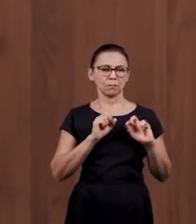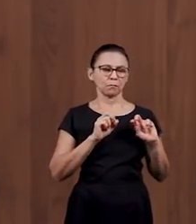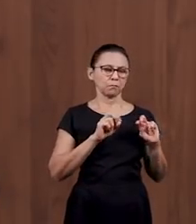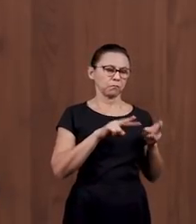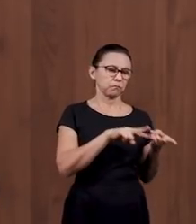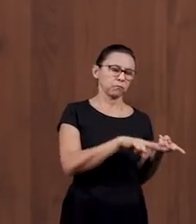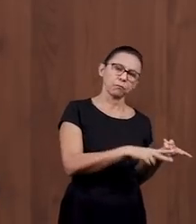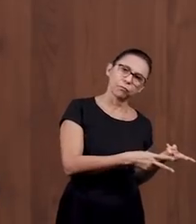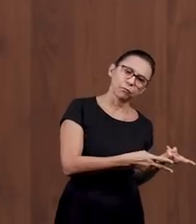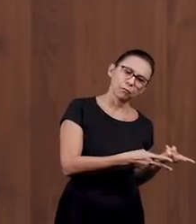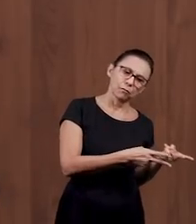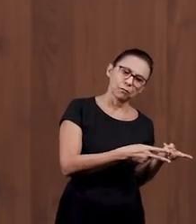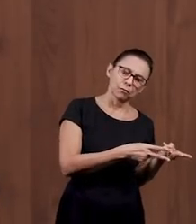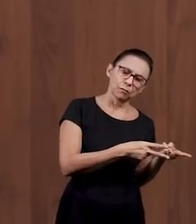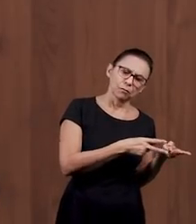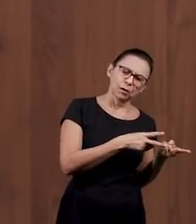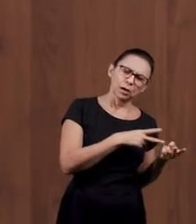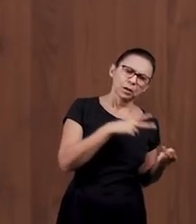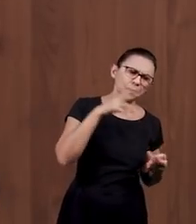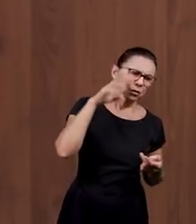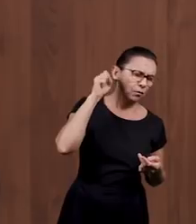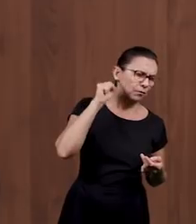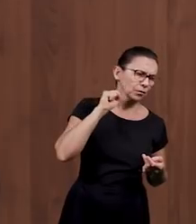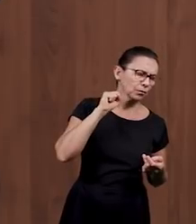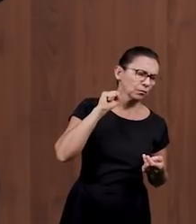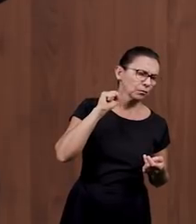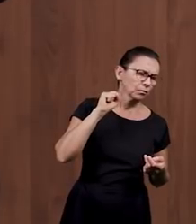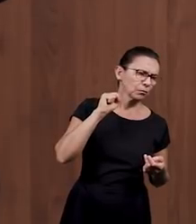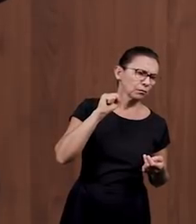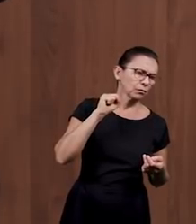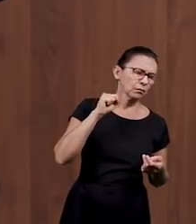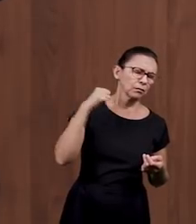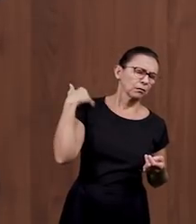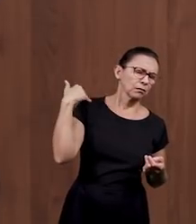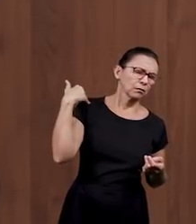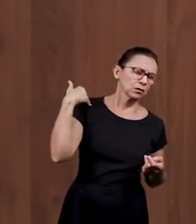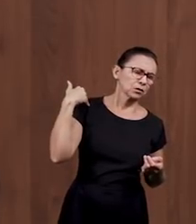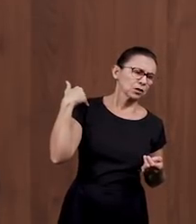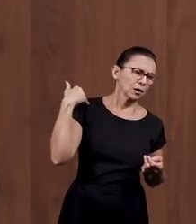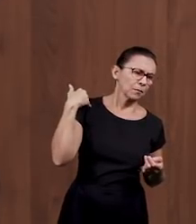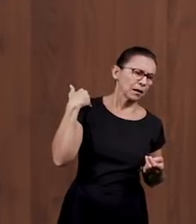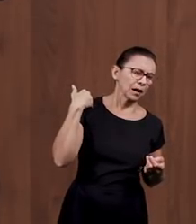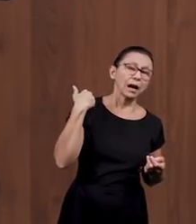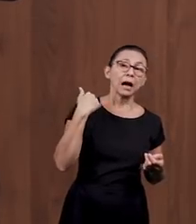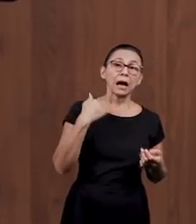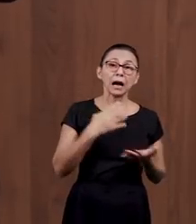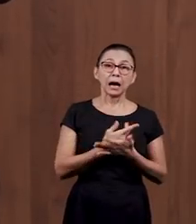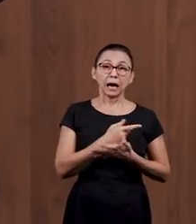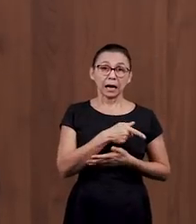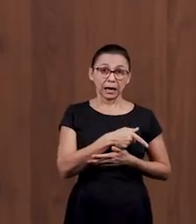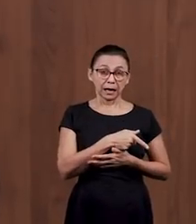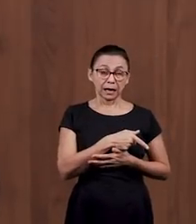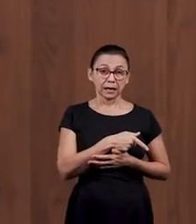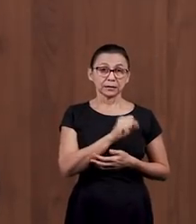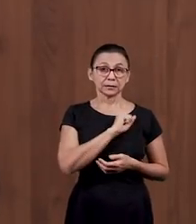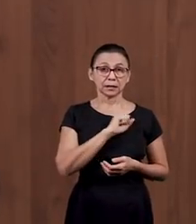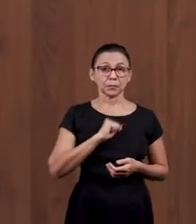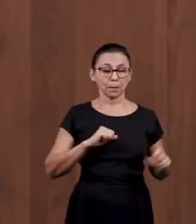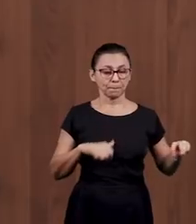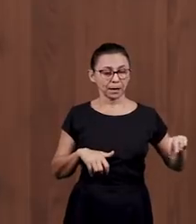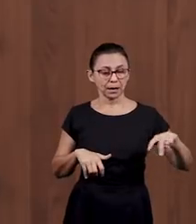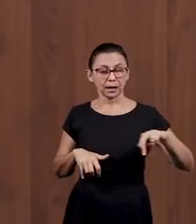dizia: Samuel, Samuel. E Samuel foi ao quarto de Eli, ali onde Eli estava dormindo, e